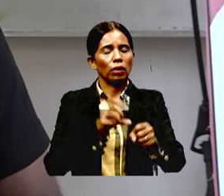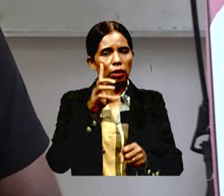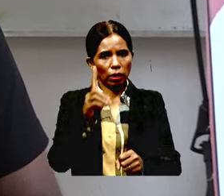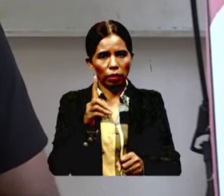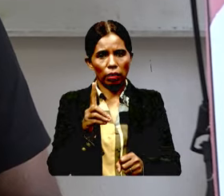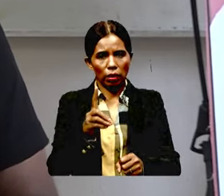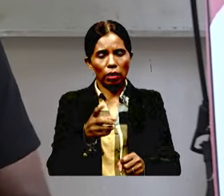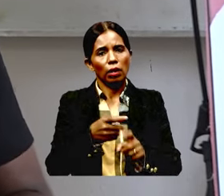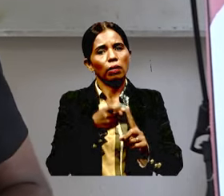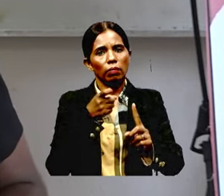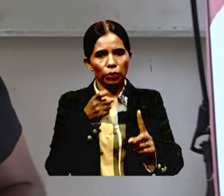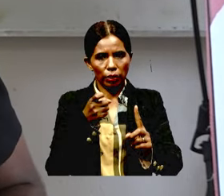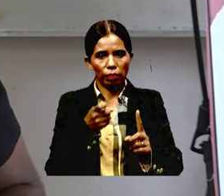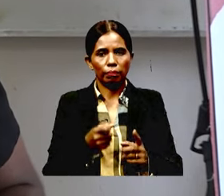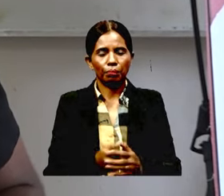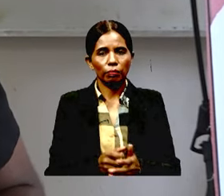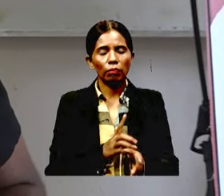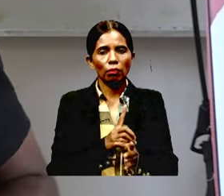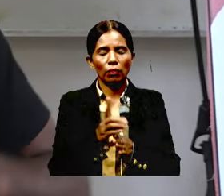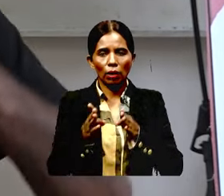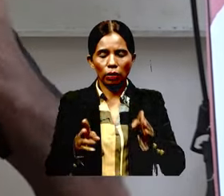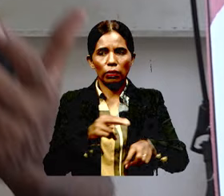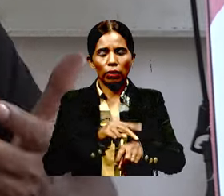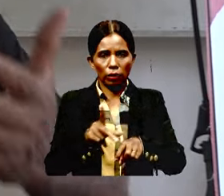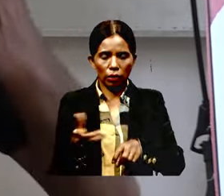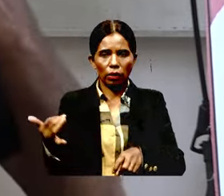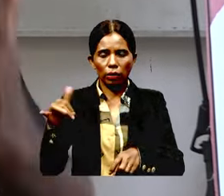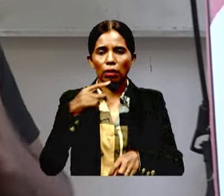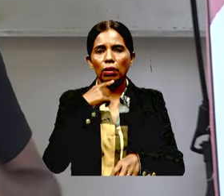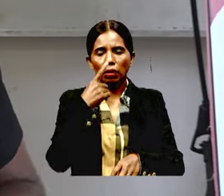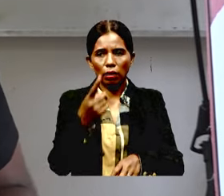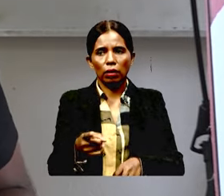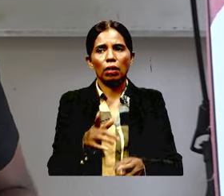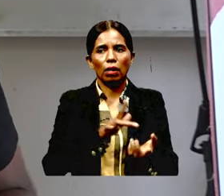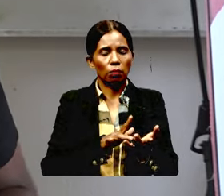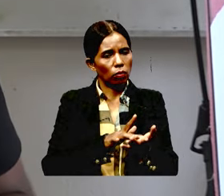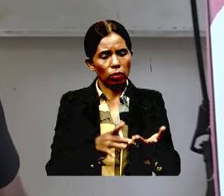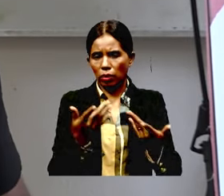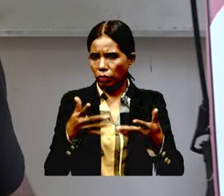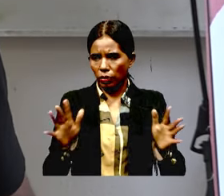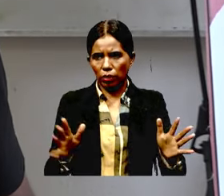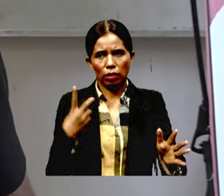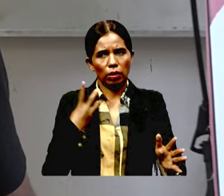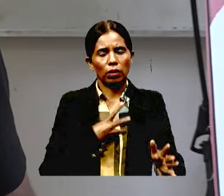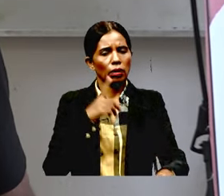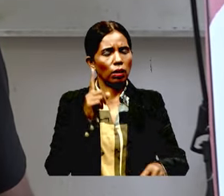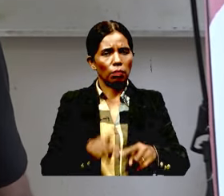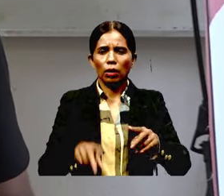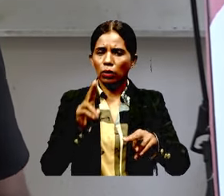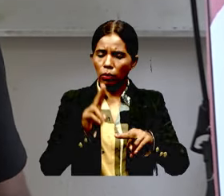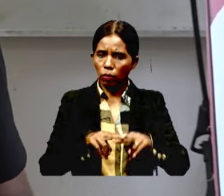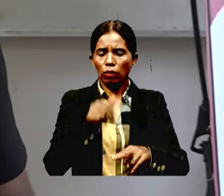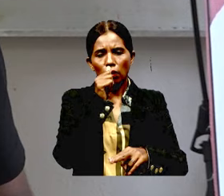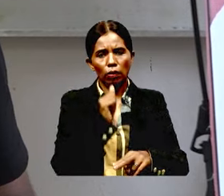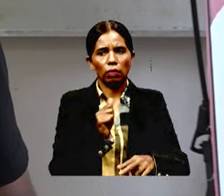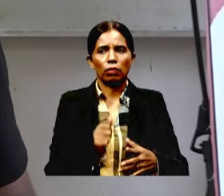mai husi diretora nacional sira ne bema khatete ona kata ai te mira ne la iha ona ne ita la vele turno no ya